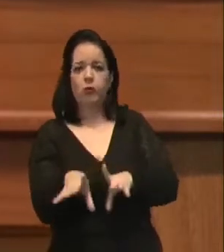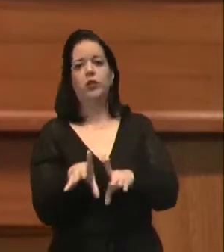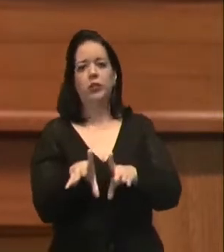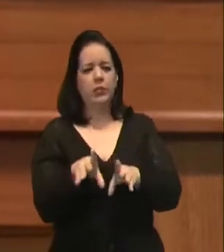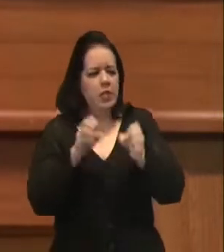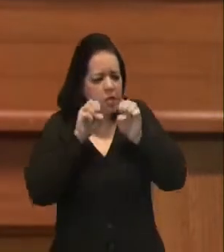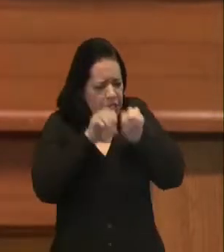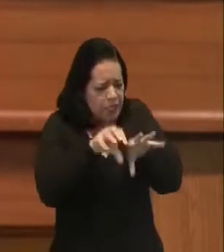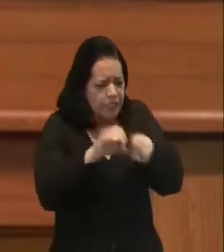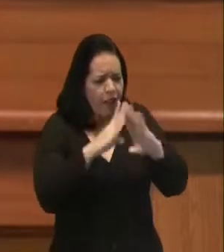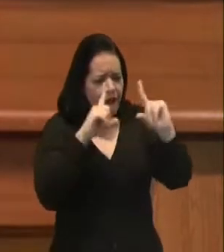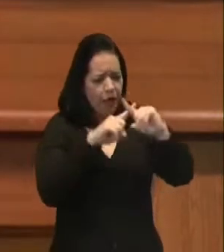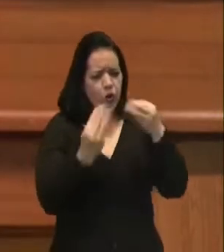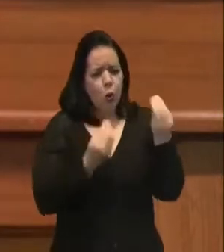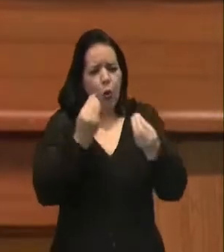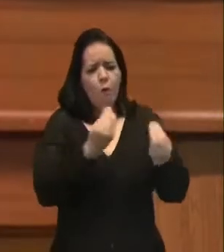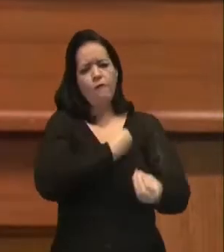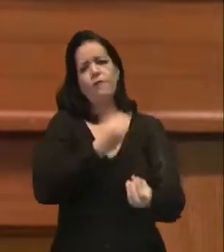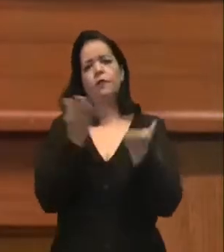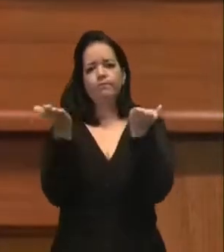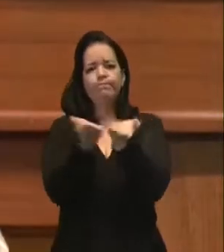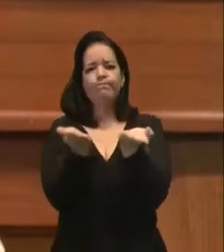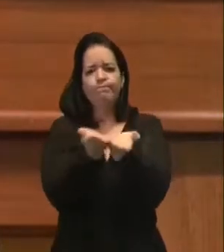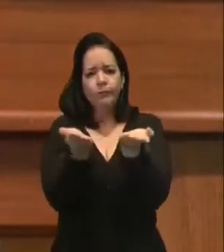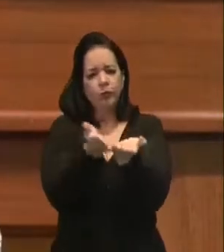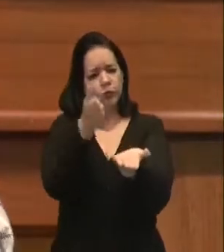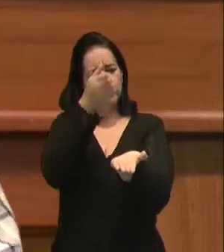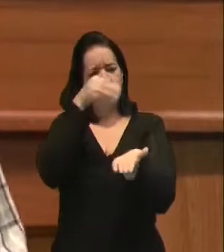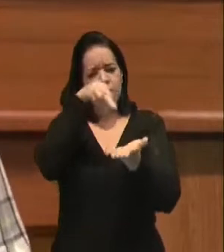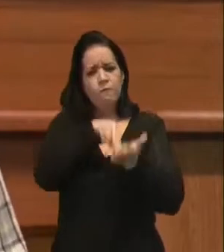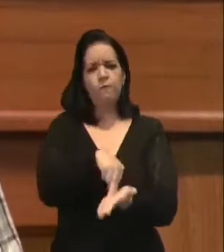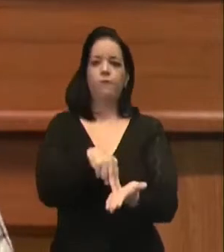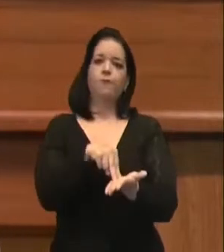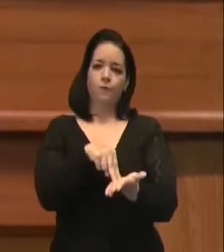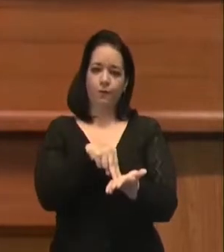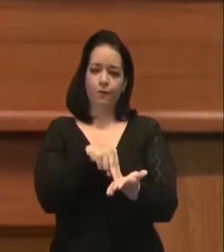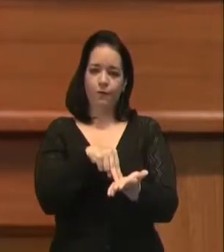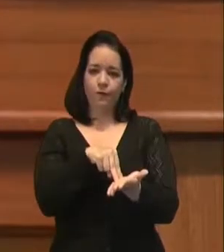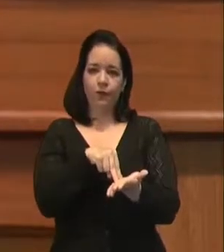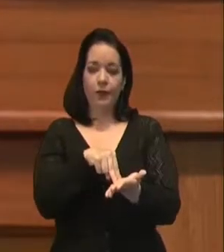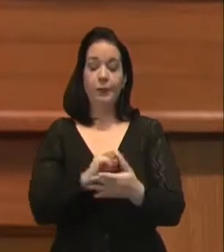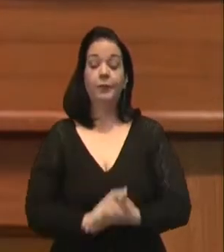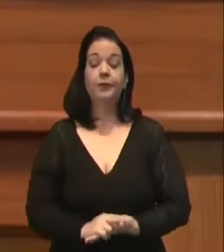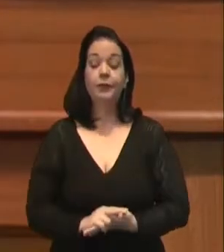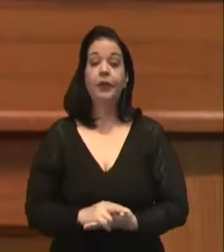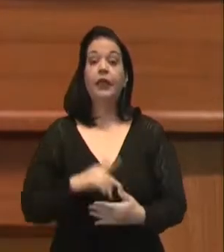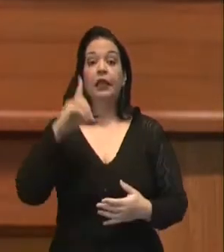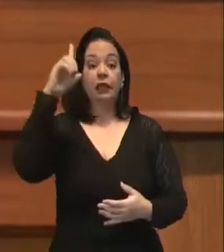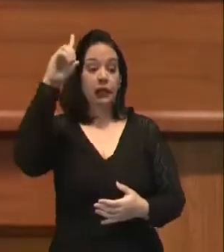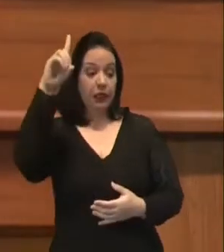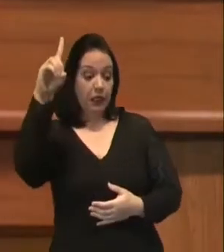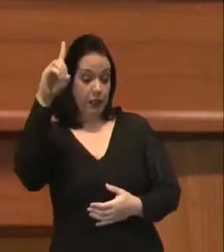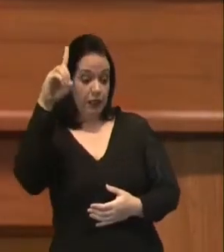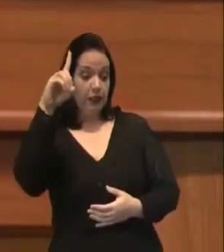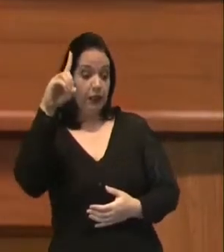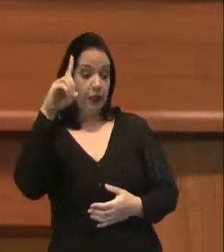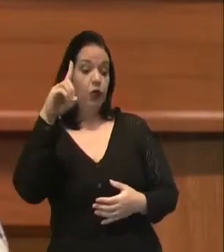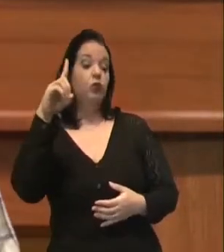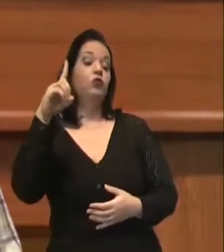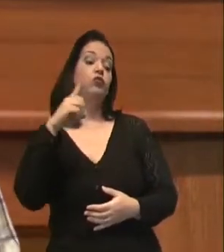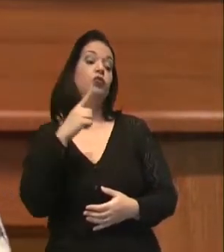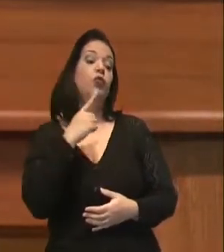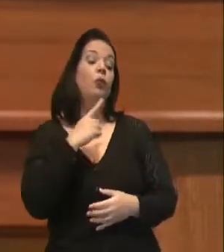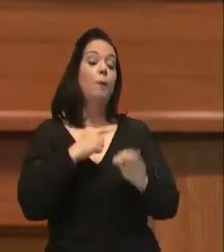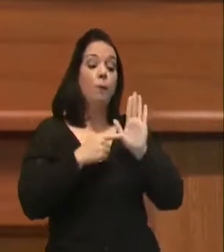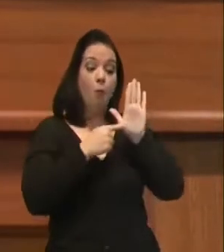importante. Deus está aqui revelando, Ele revelou por meio do apóstolo Paulo a sua palavra. Ele está revelando à igreja as